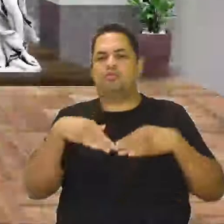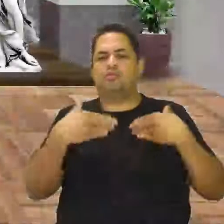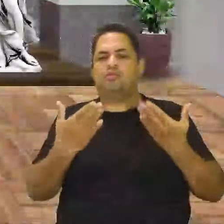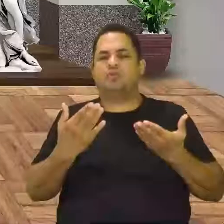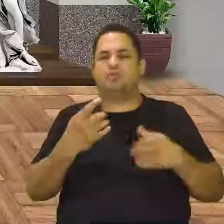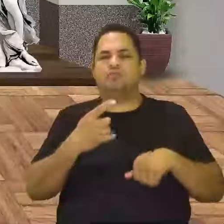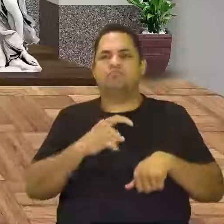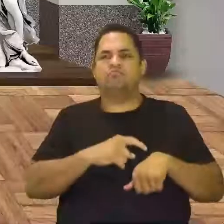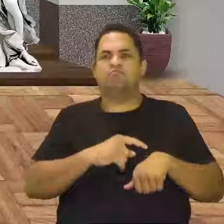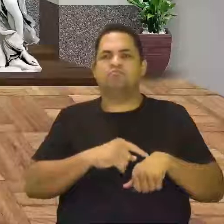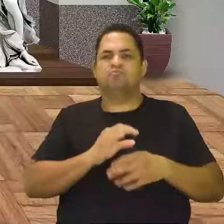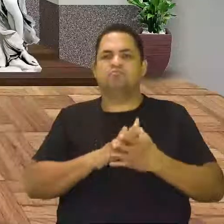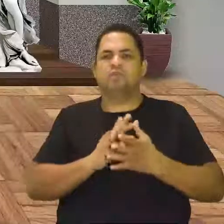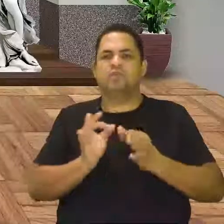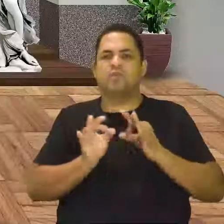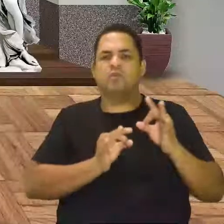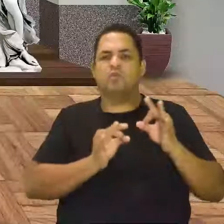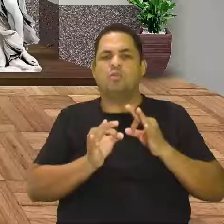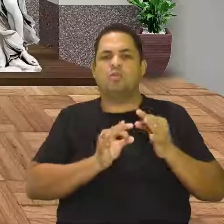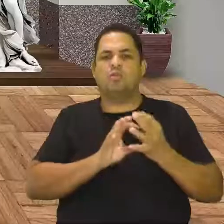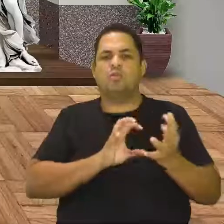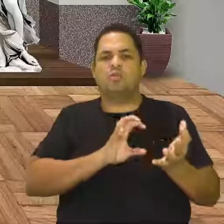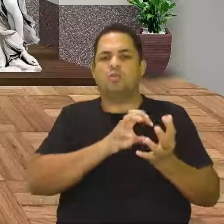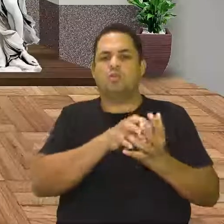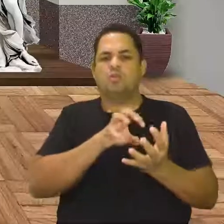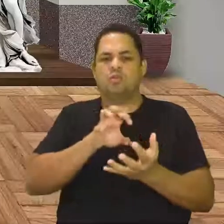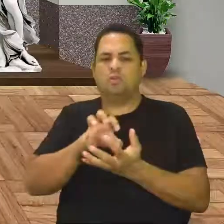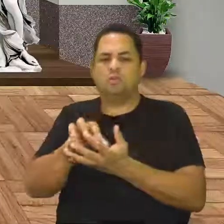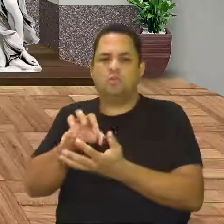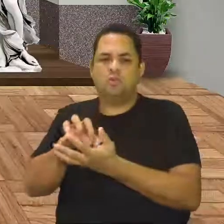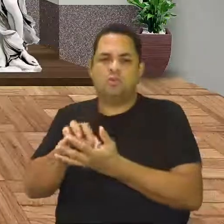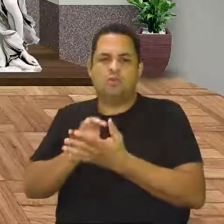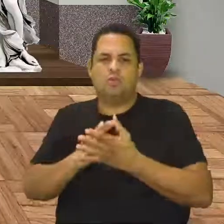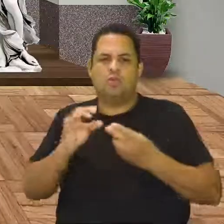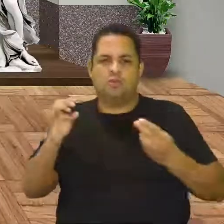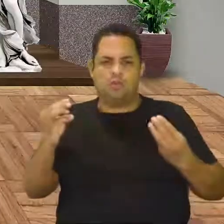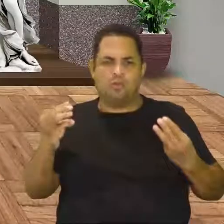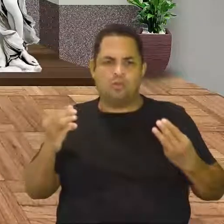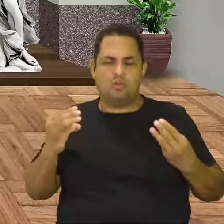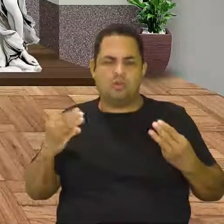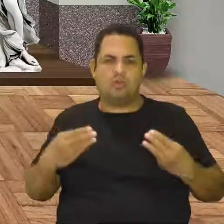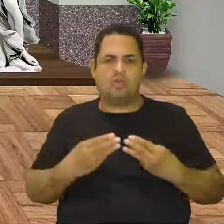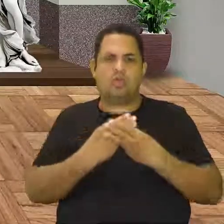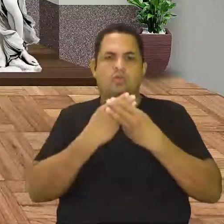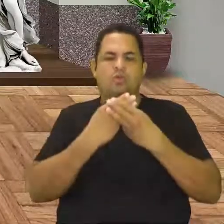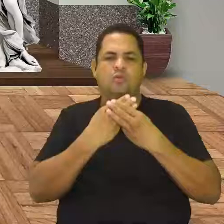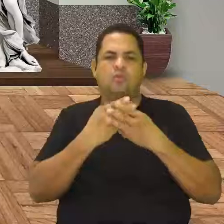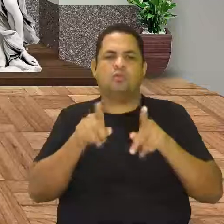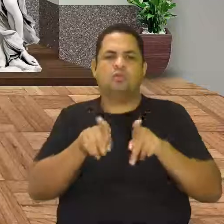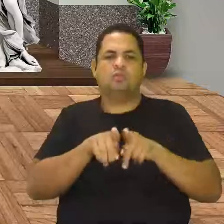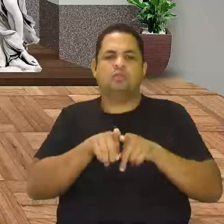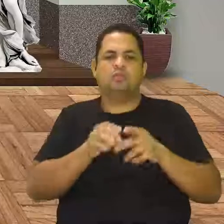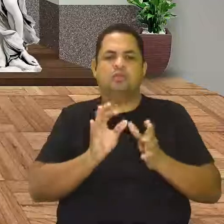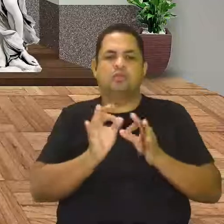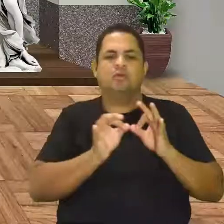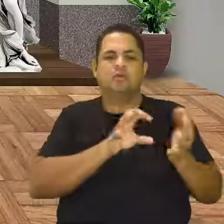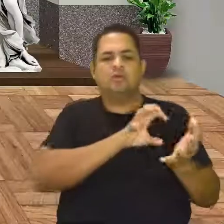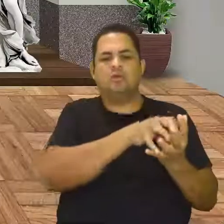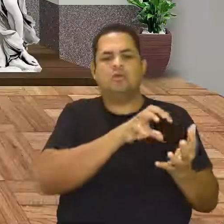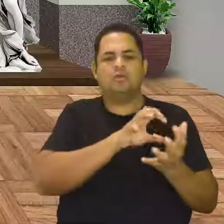ela cria a colonização judaica, ela disse que também iria criar a